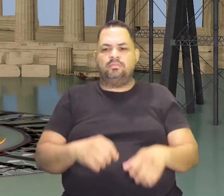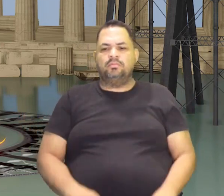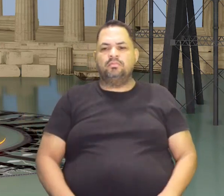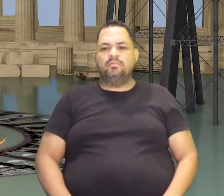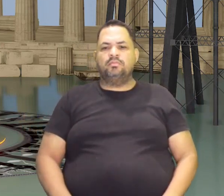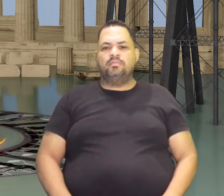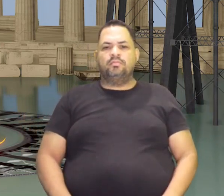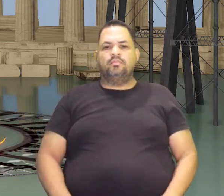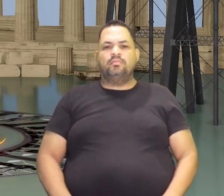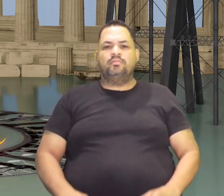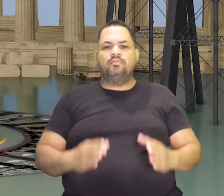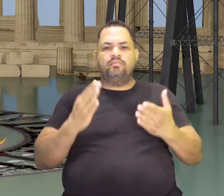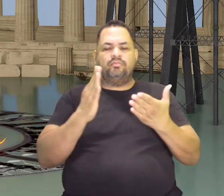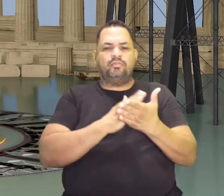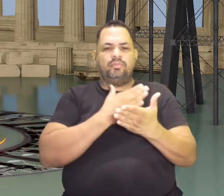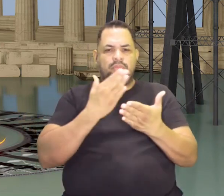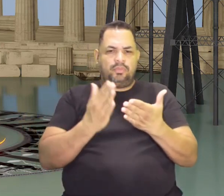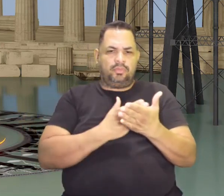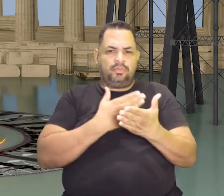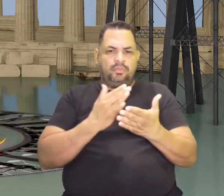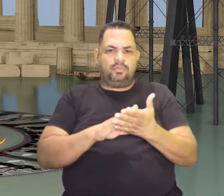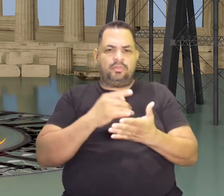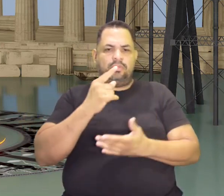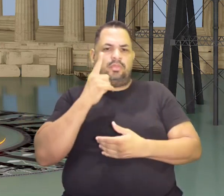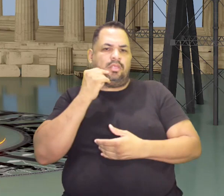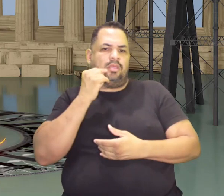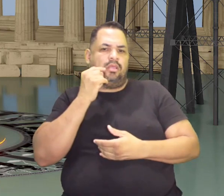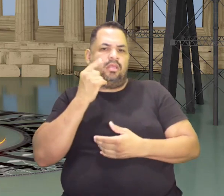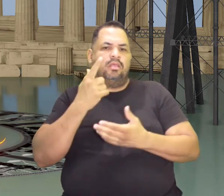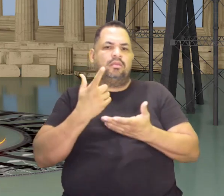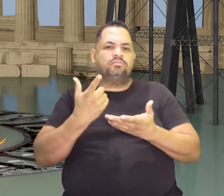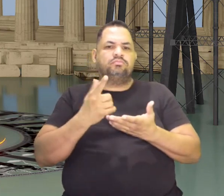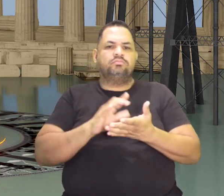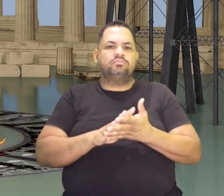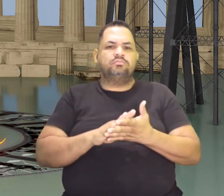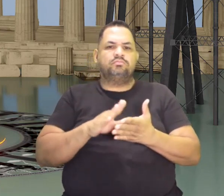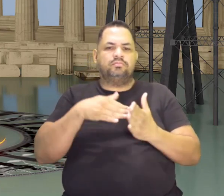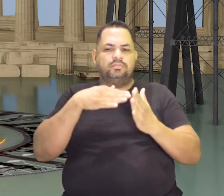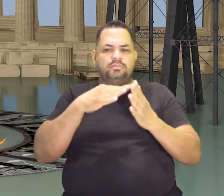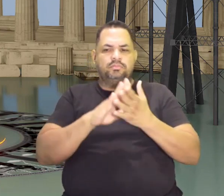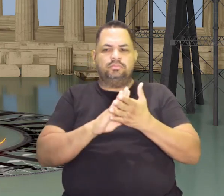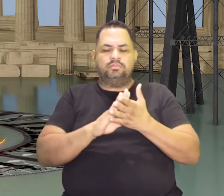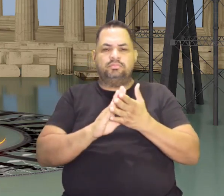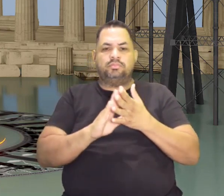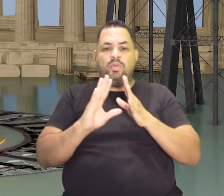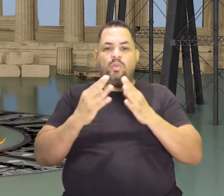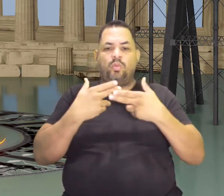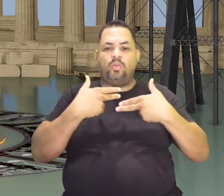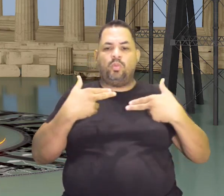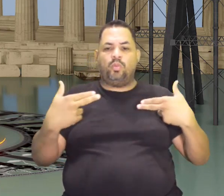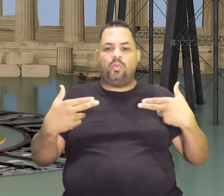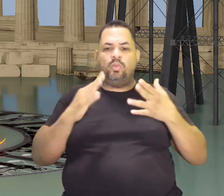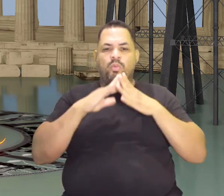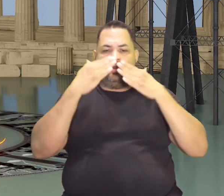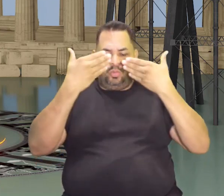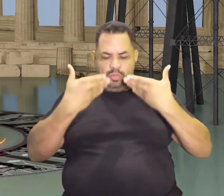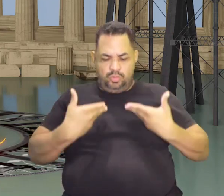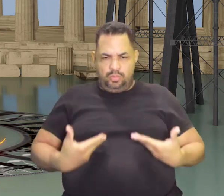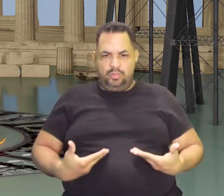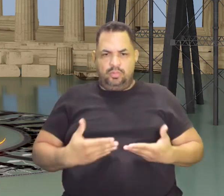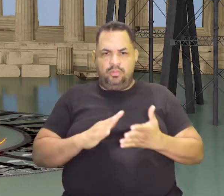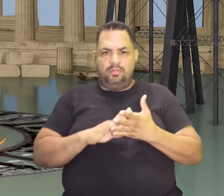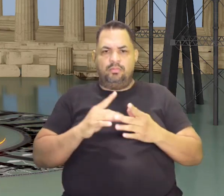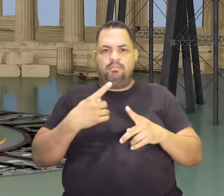motocicletas, cadernos, lápis, pincéis, olha aí. Então, são coisas humanizadas. Por quê? Passou